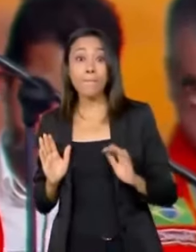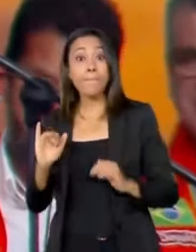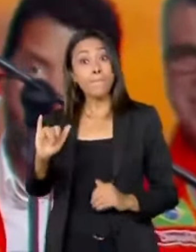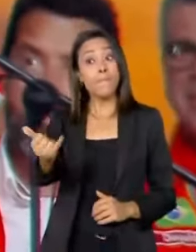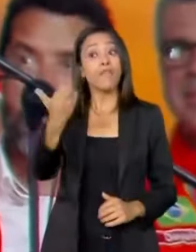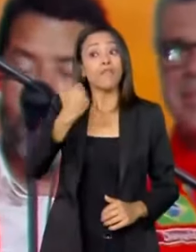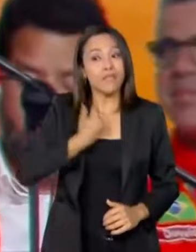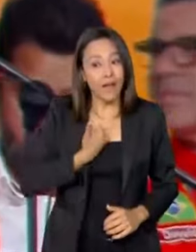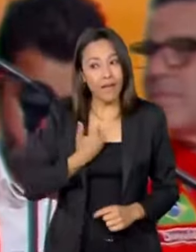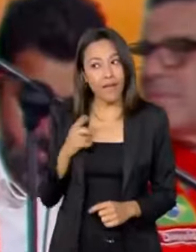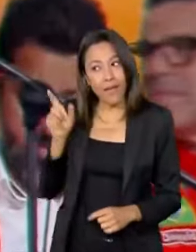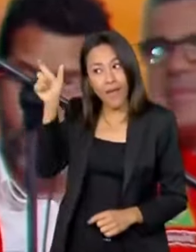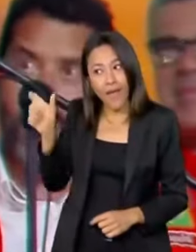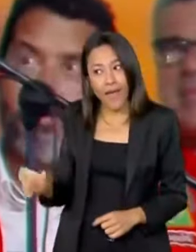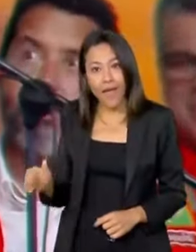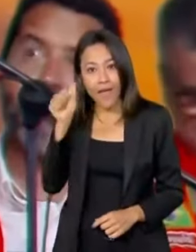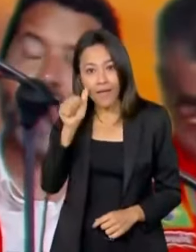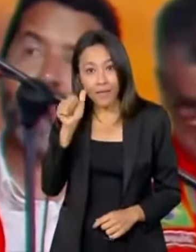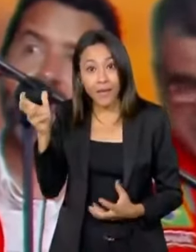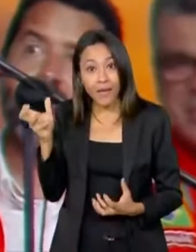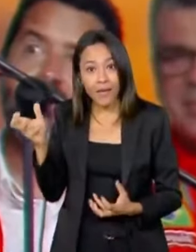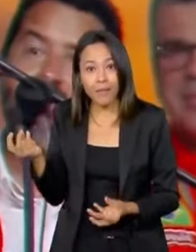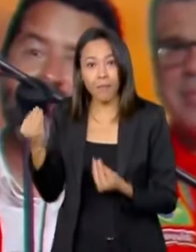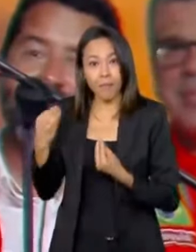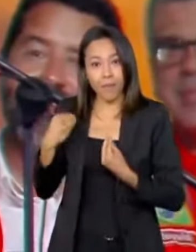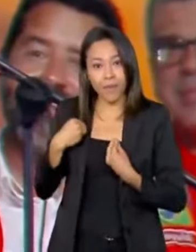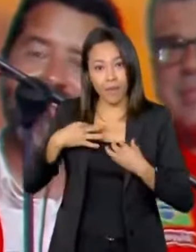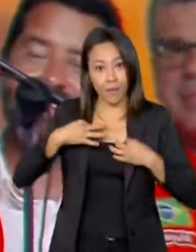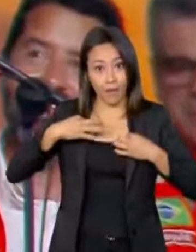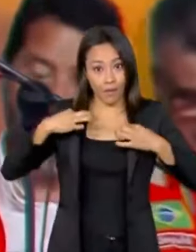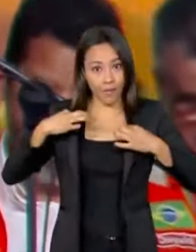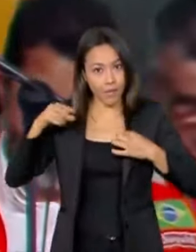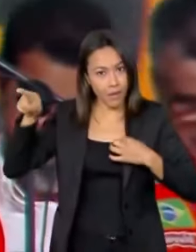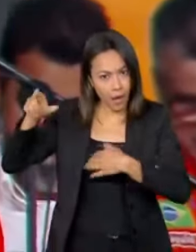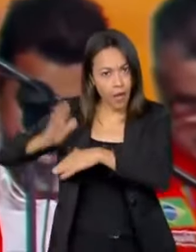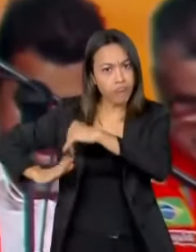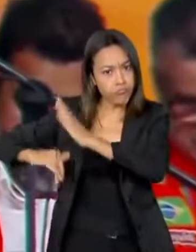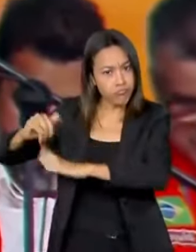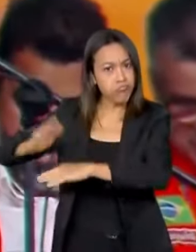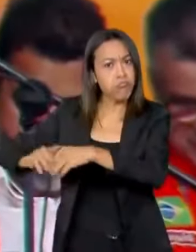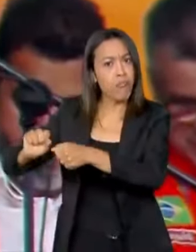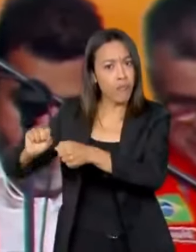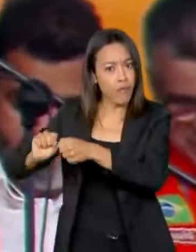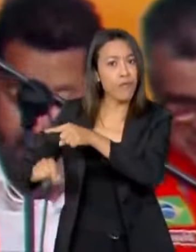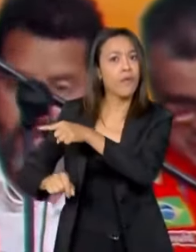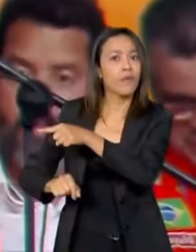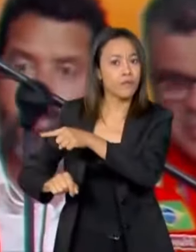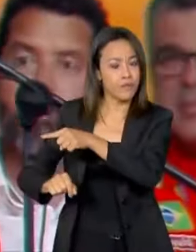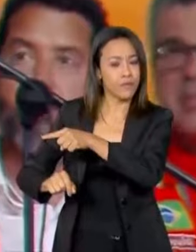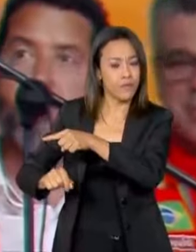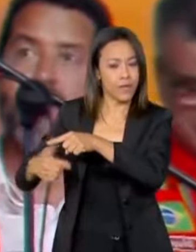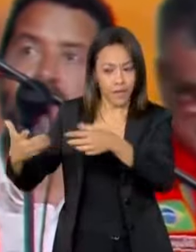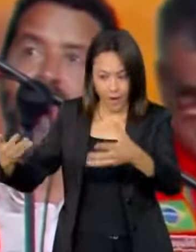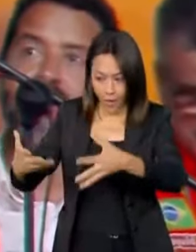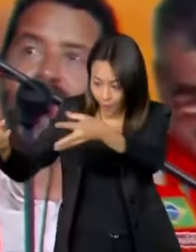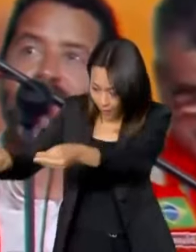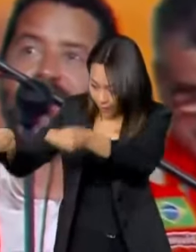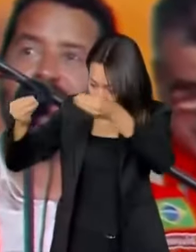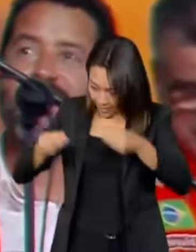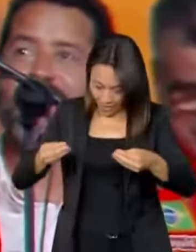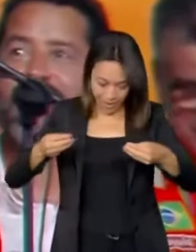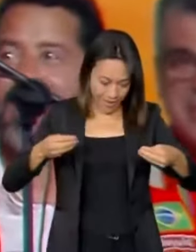ela queria me dar uma camisa que ela fez. E eu peguei a camisa. Agora que ela